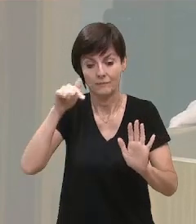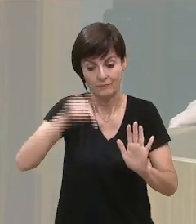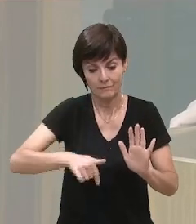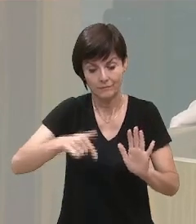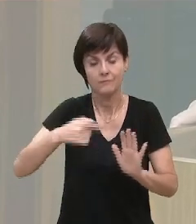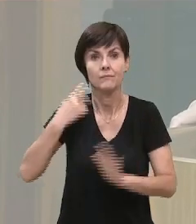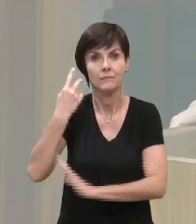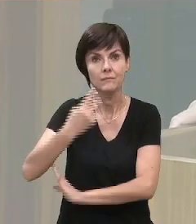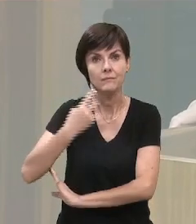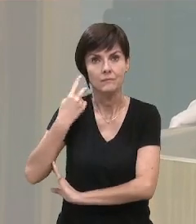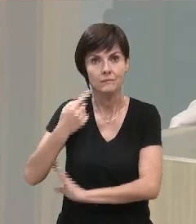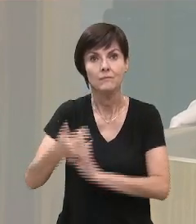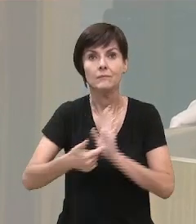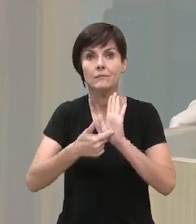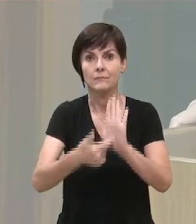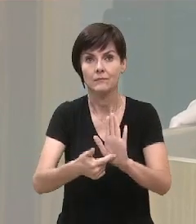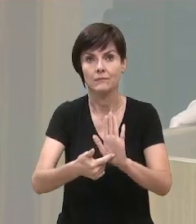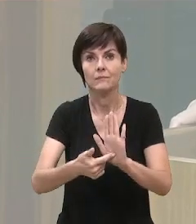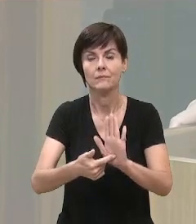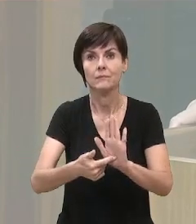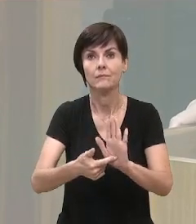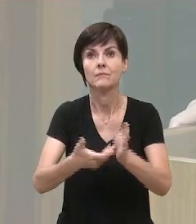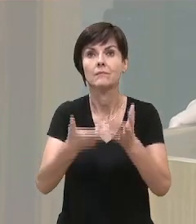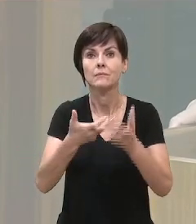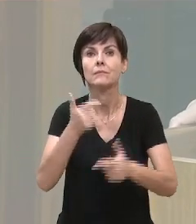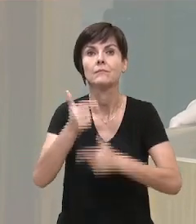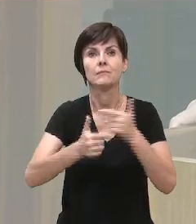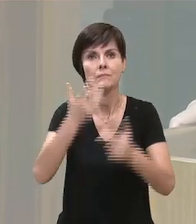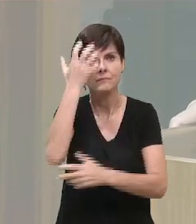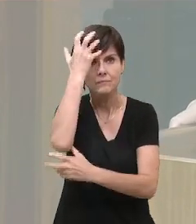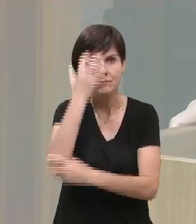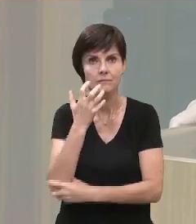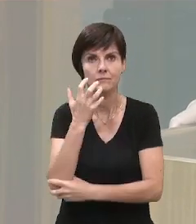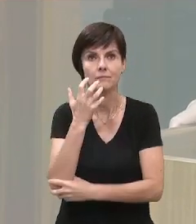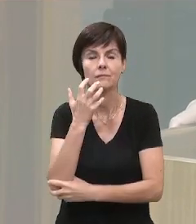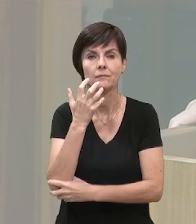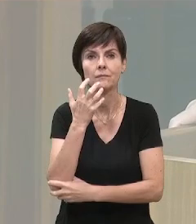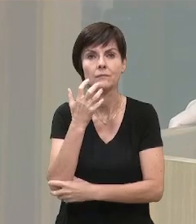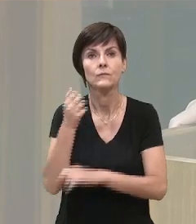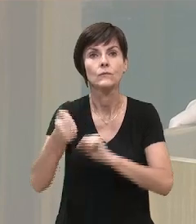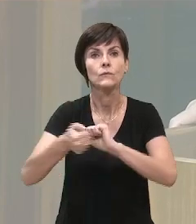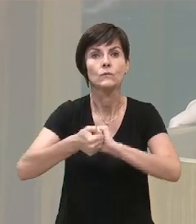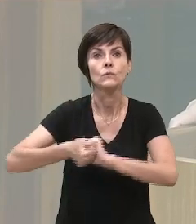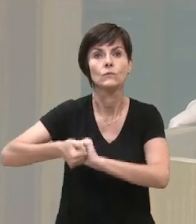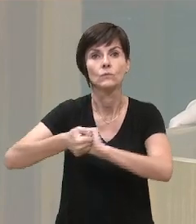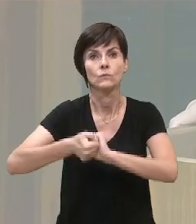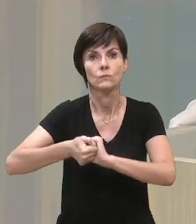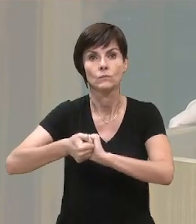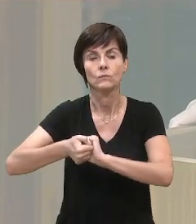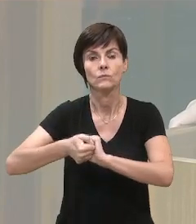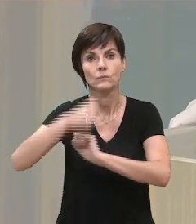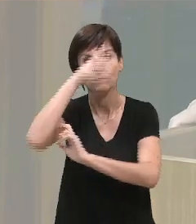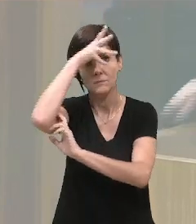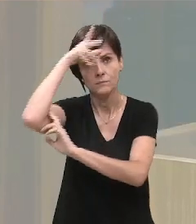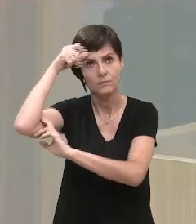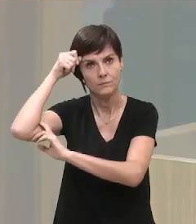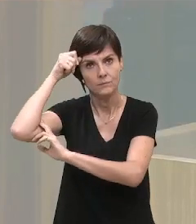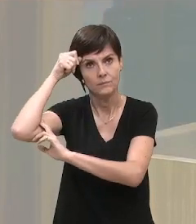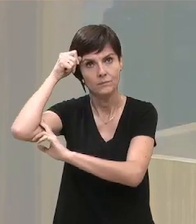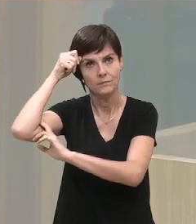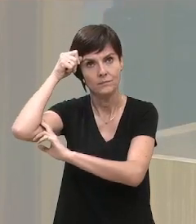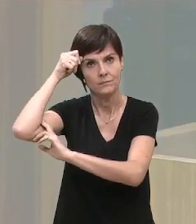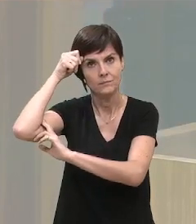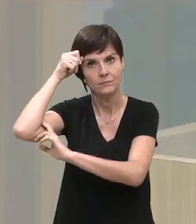uma demonstração de que nós queremos fazer um trabalho sério, juntamente com o Executivo,